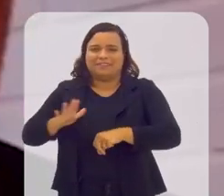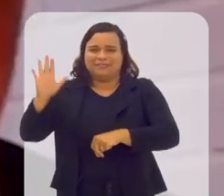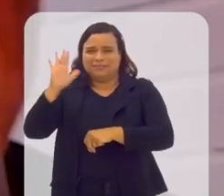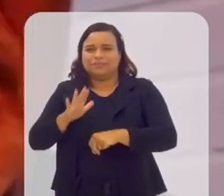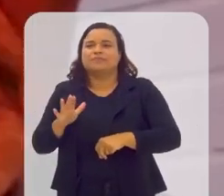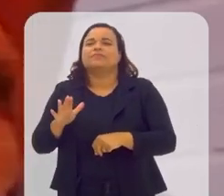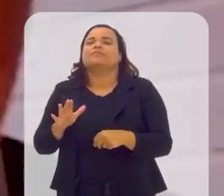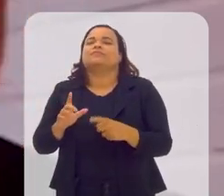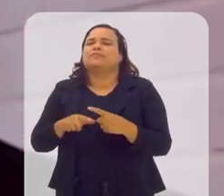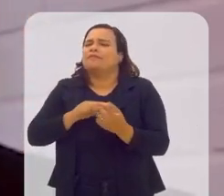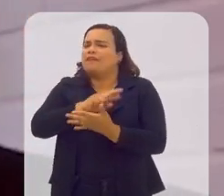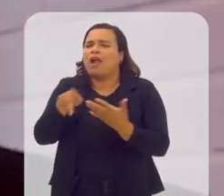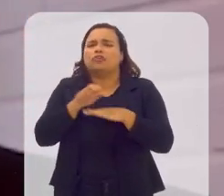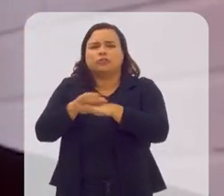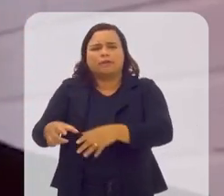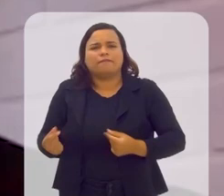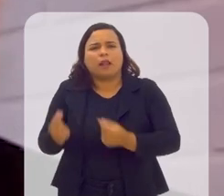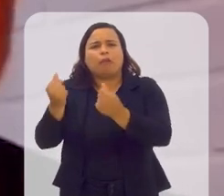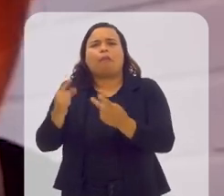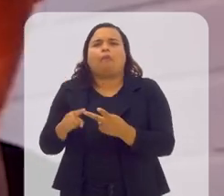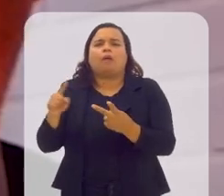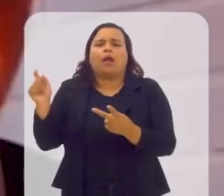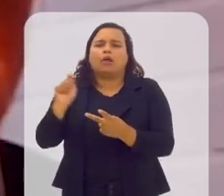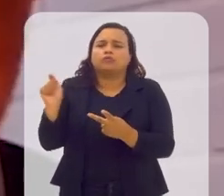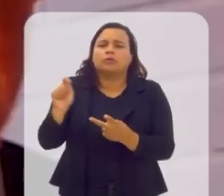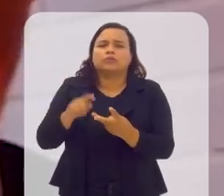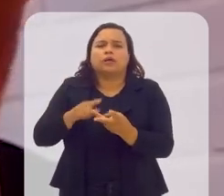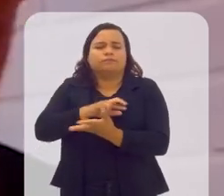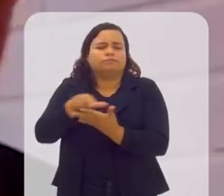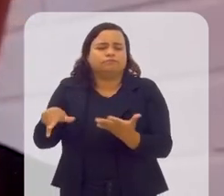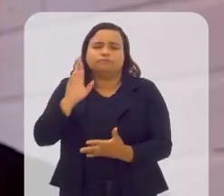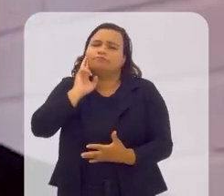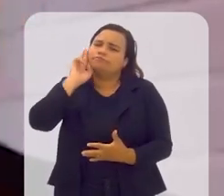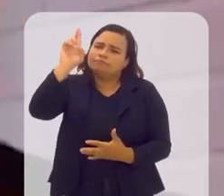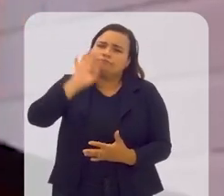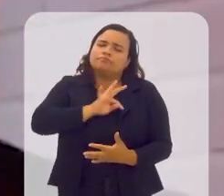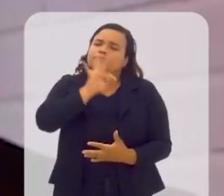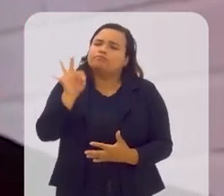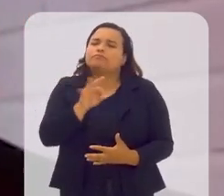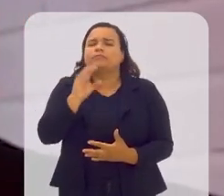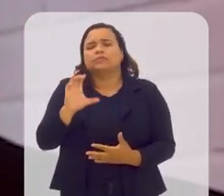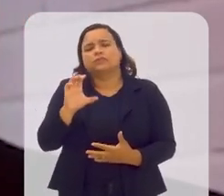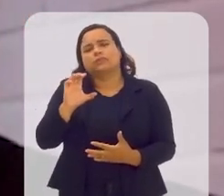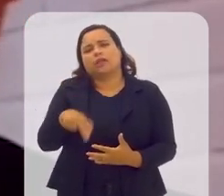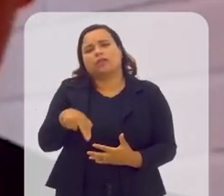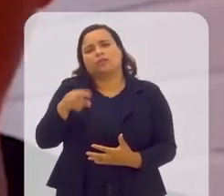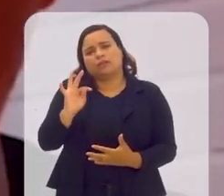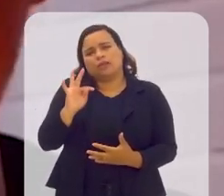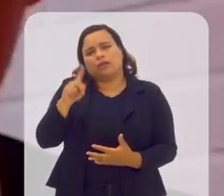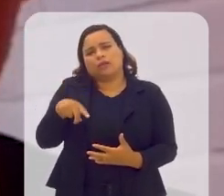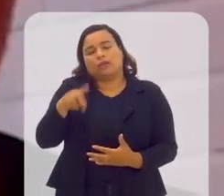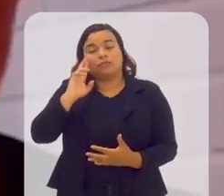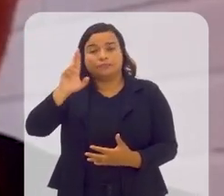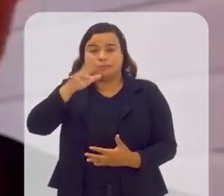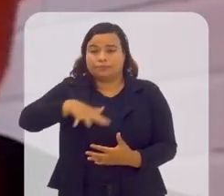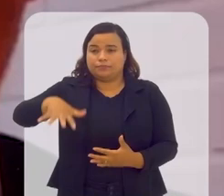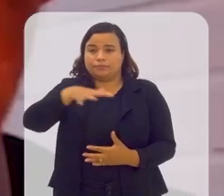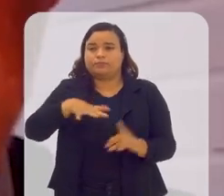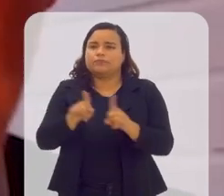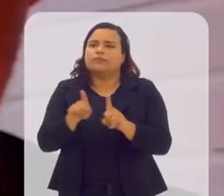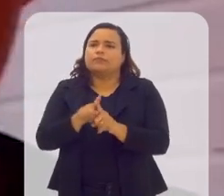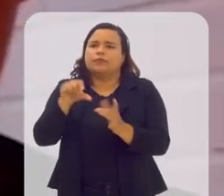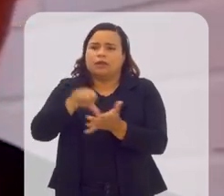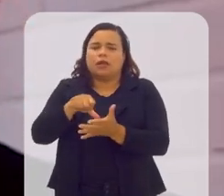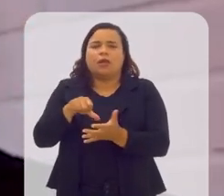país, Sindipesa, Transporte de Valores, associações, tudo é presidido, tem a CNT, que é o geral de todos os